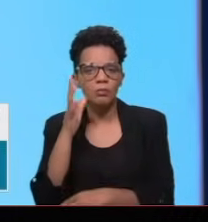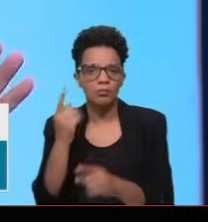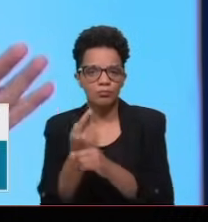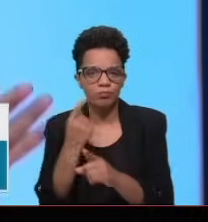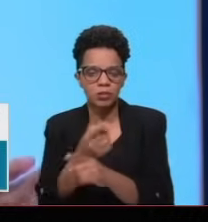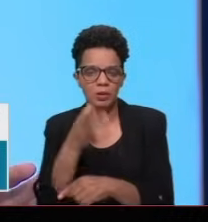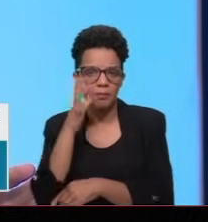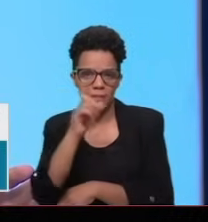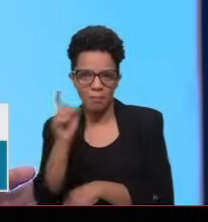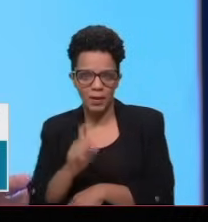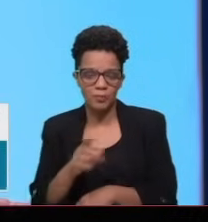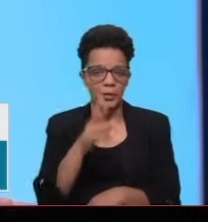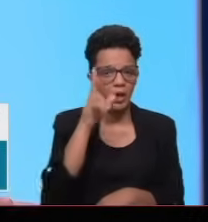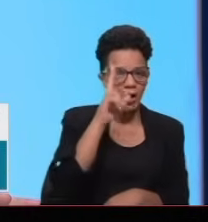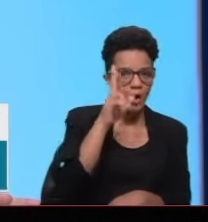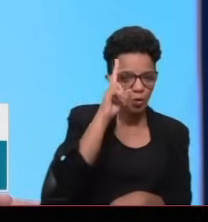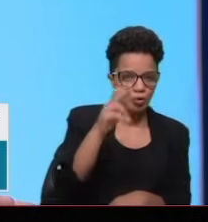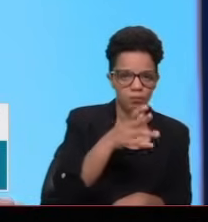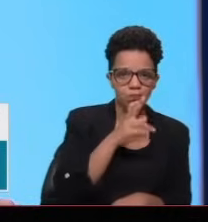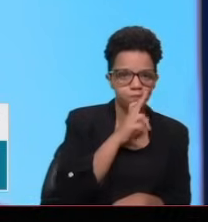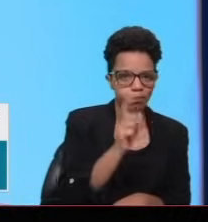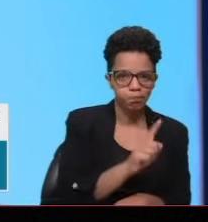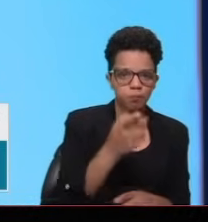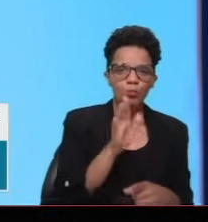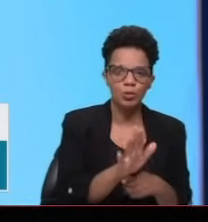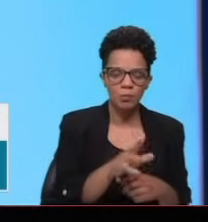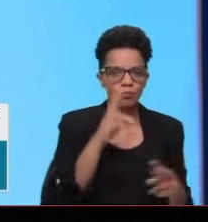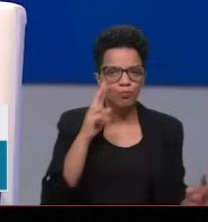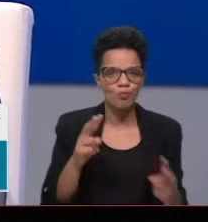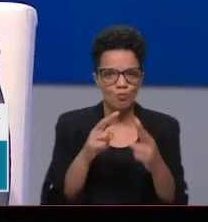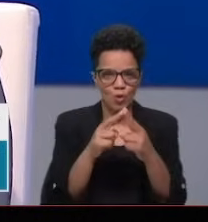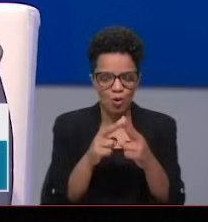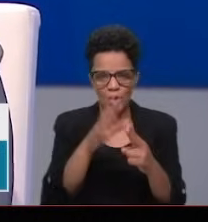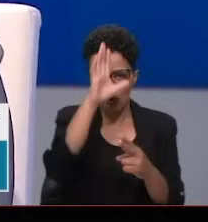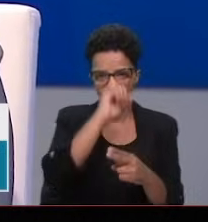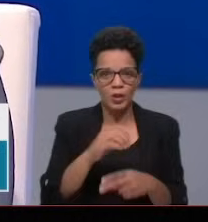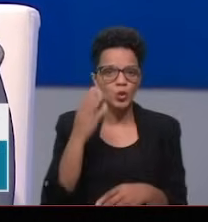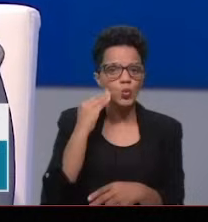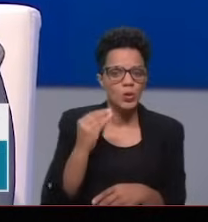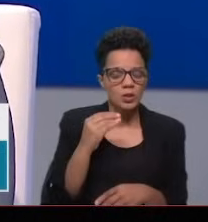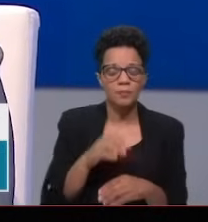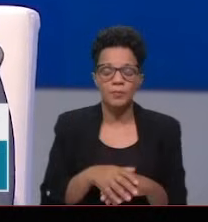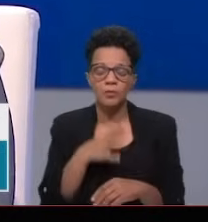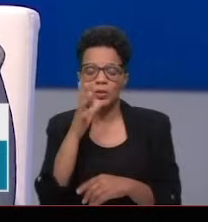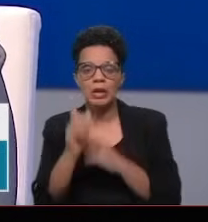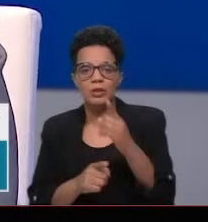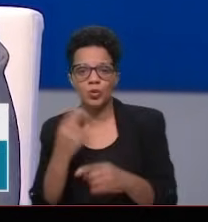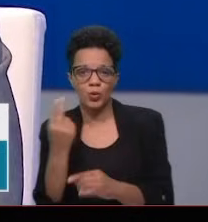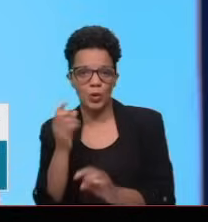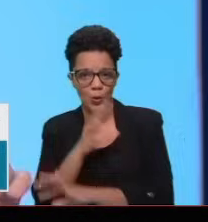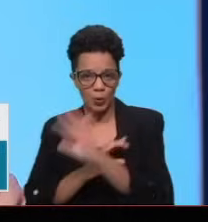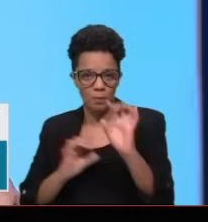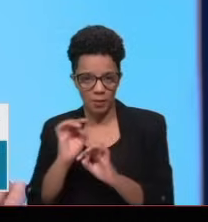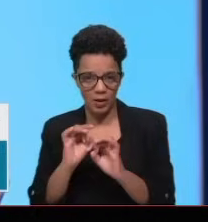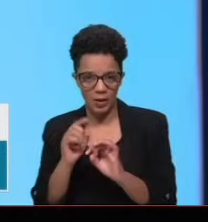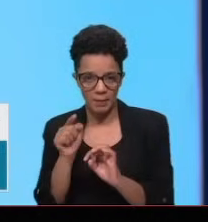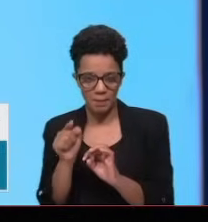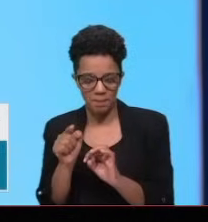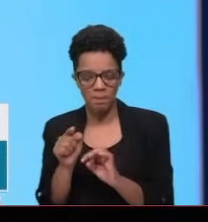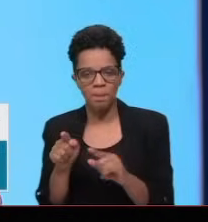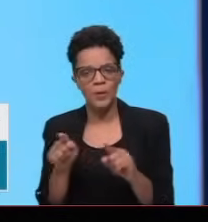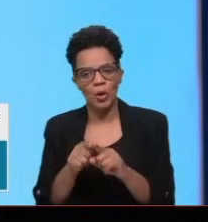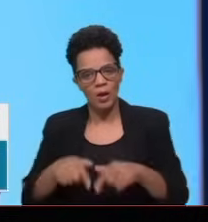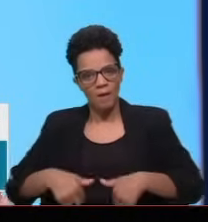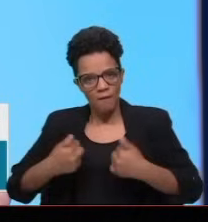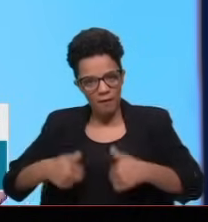resto rúa não respondeu por exemplo terem dito que a guerra era na Europa e tu estás a dizer que ucrania o que eu digo é que a União Europeia a União Europeia tem uma